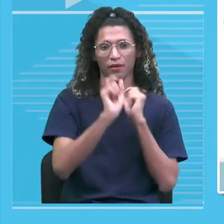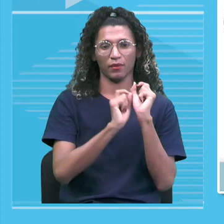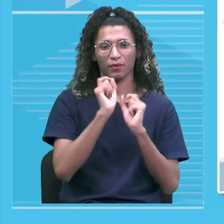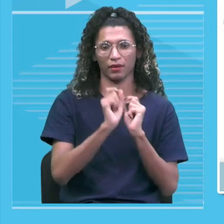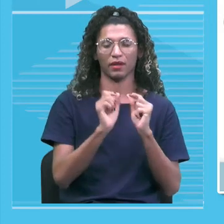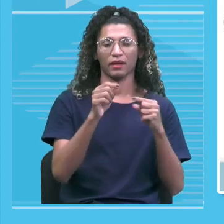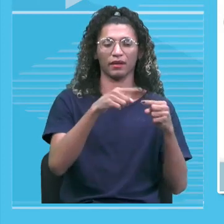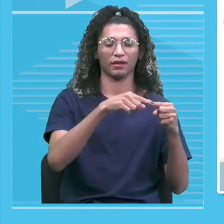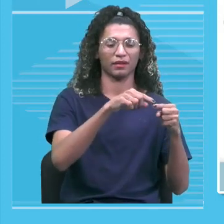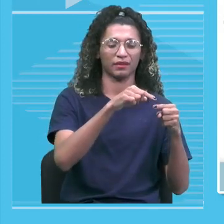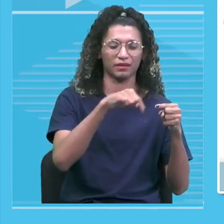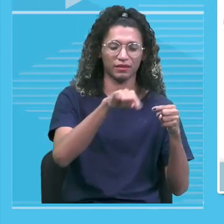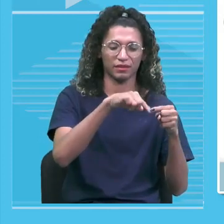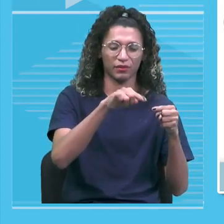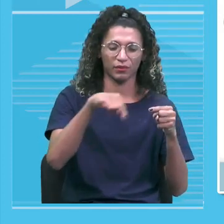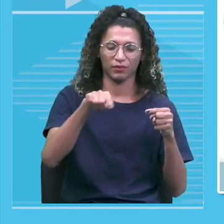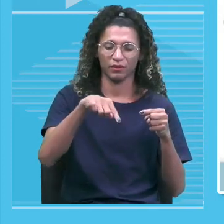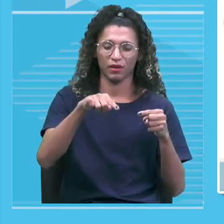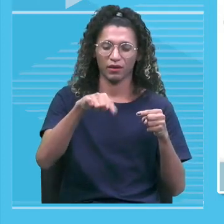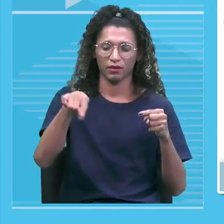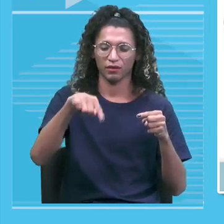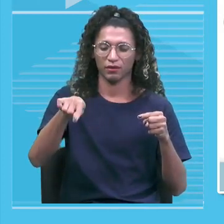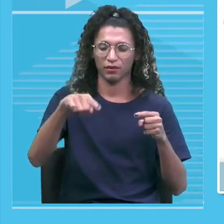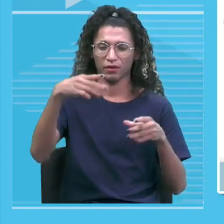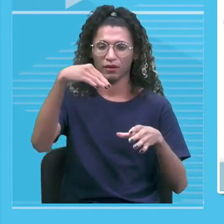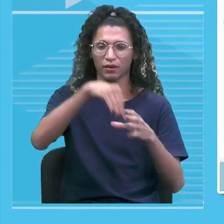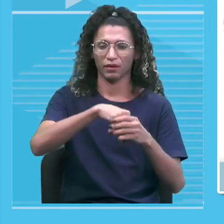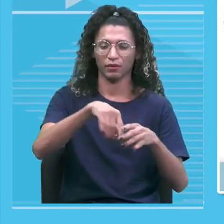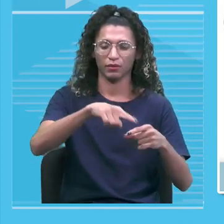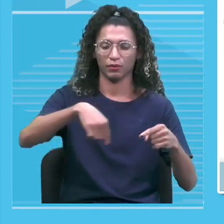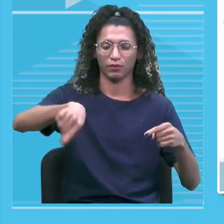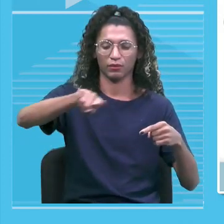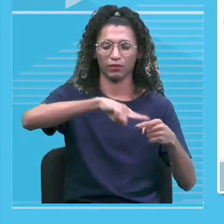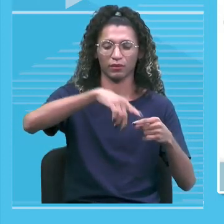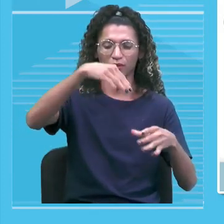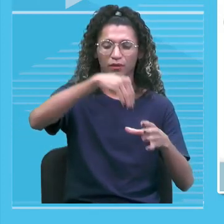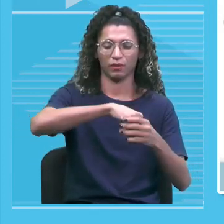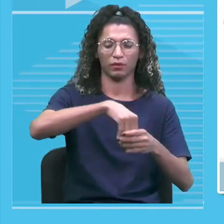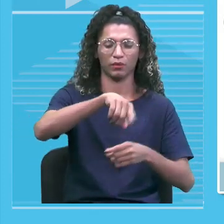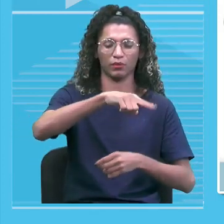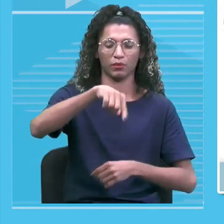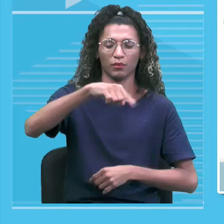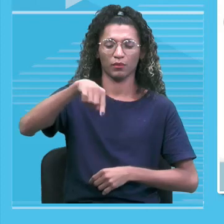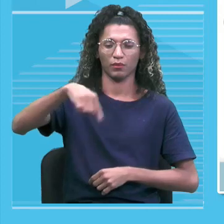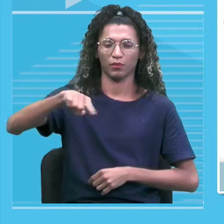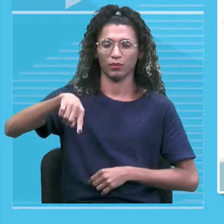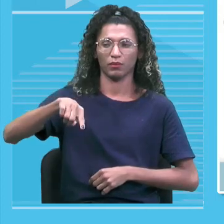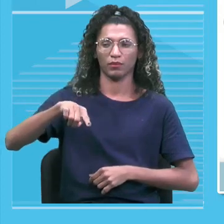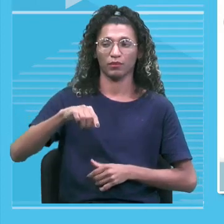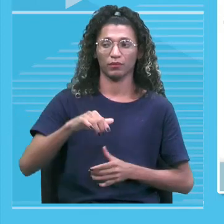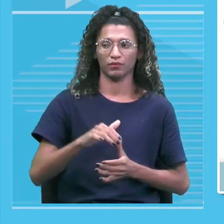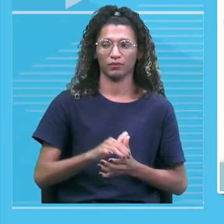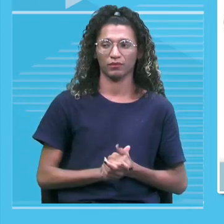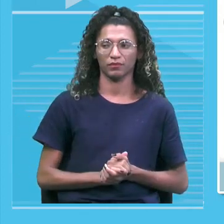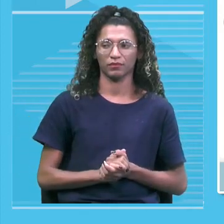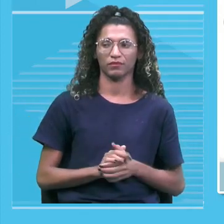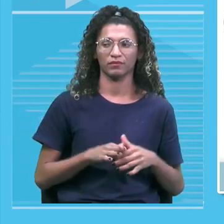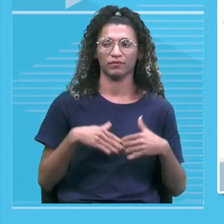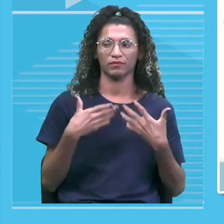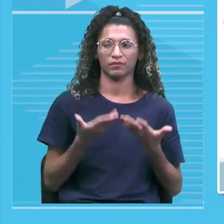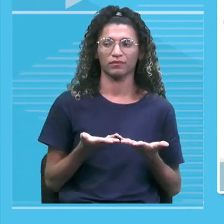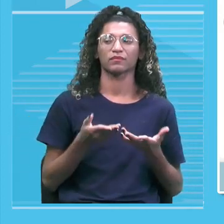círculos concêntricos ou seja círculos dentro de um só tá então